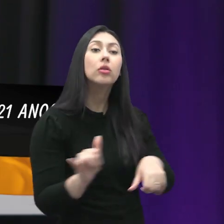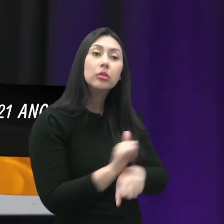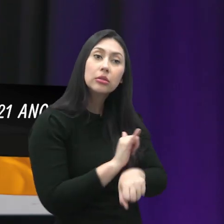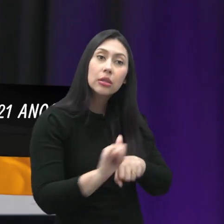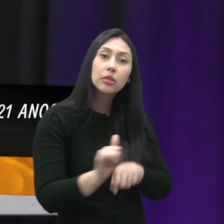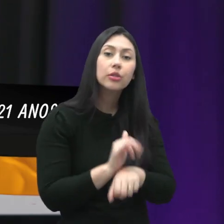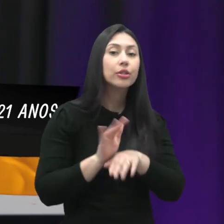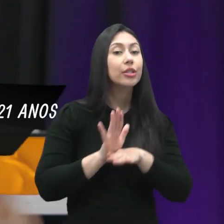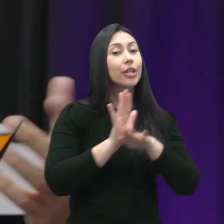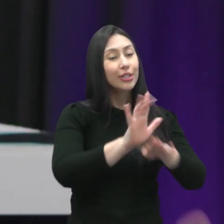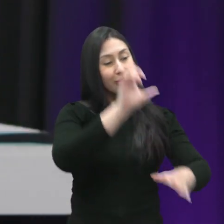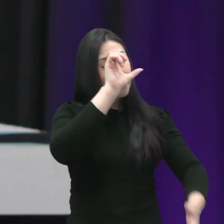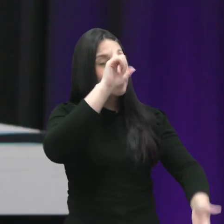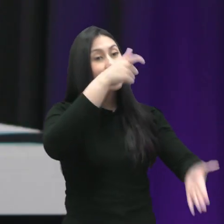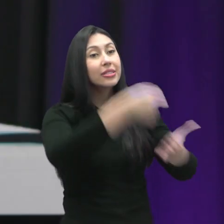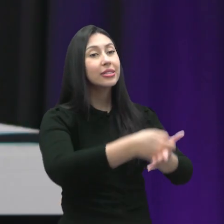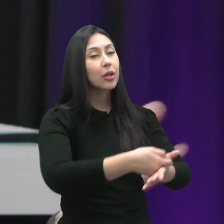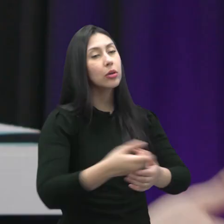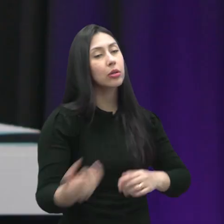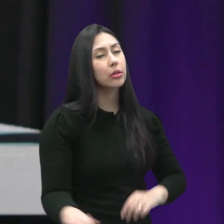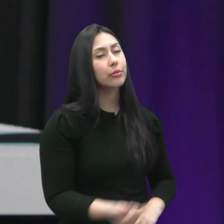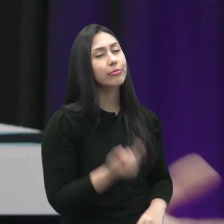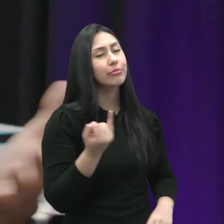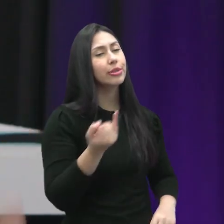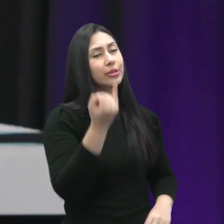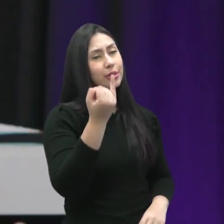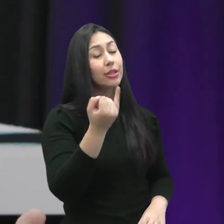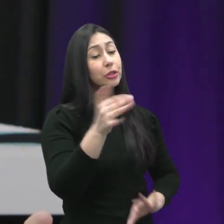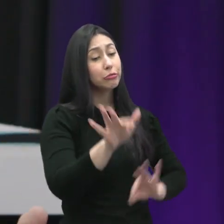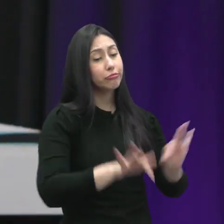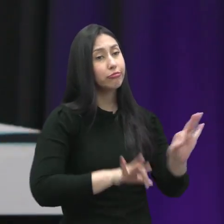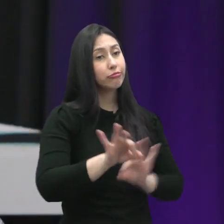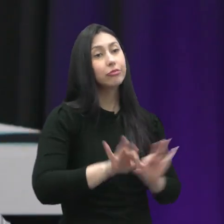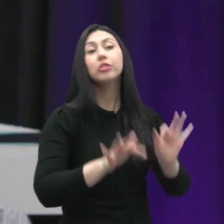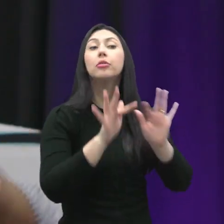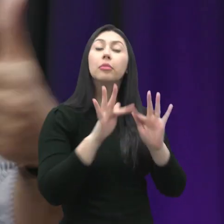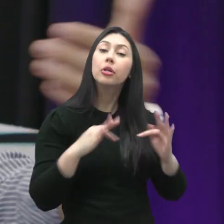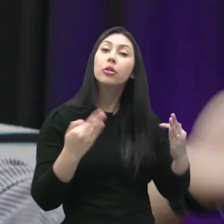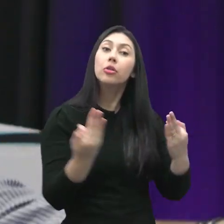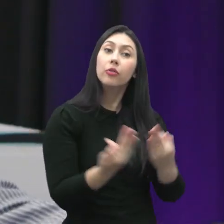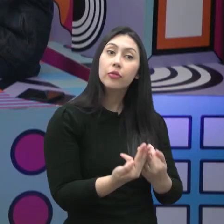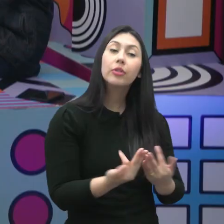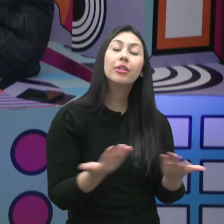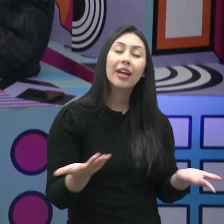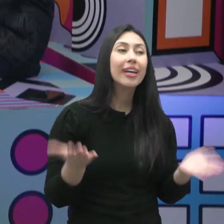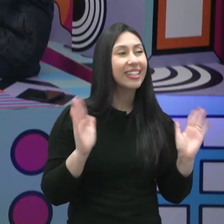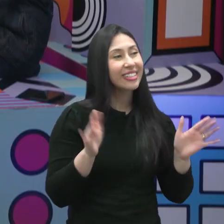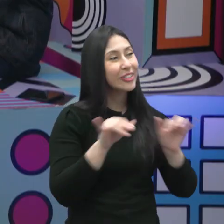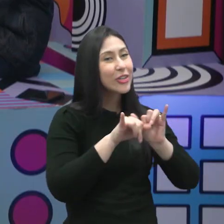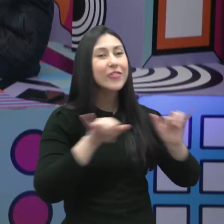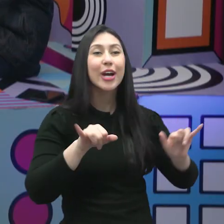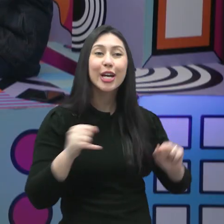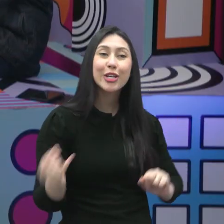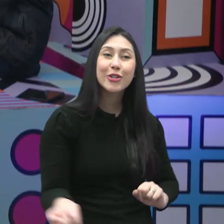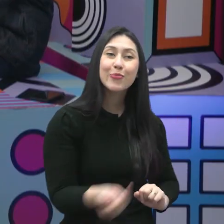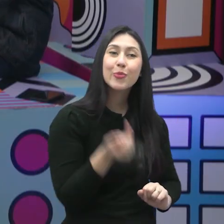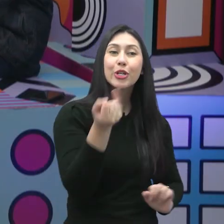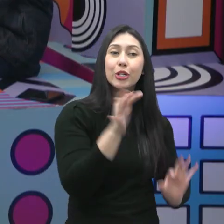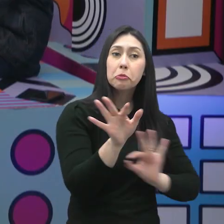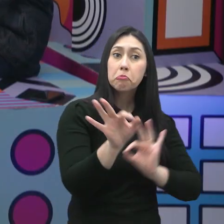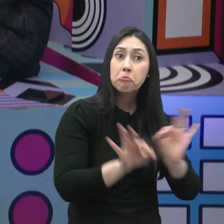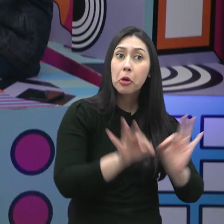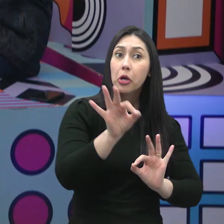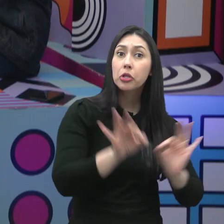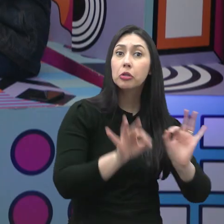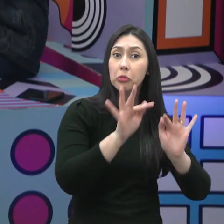nessa decisão que a gente sabe é uma decisão que envolve, como a gente falou, planejamento familiar. Eu já falei outras vezes aqui, né, da importância de um bom